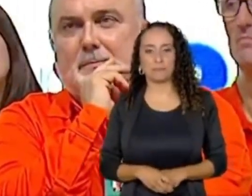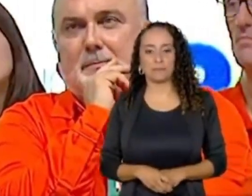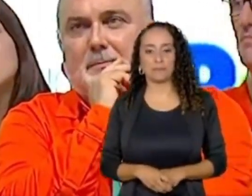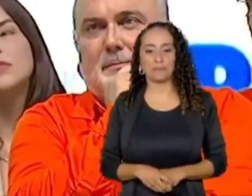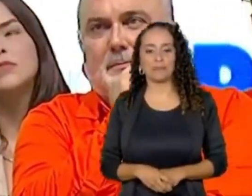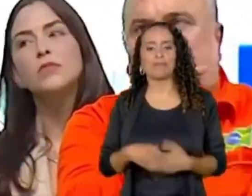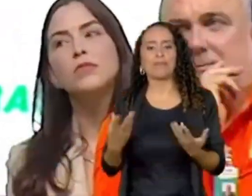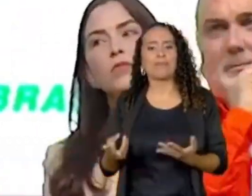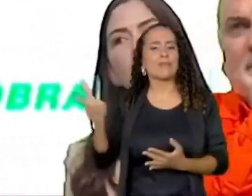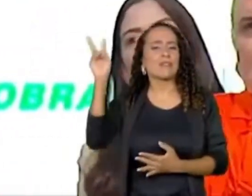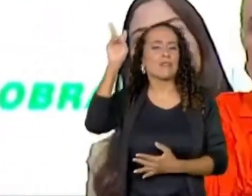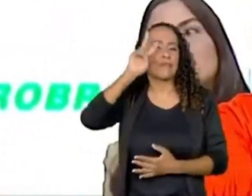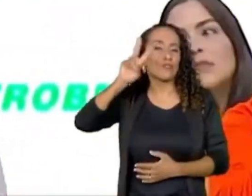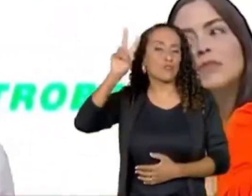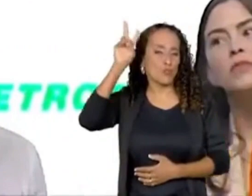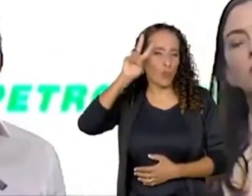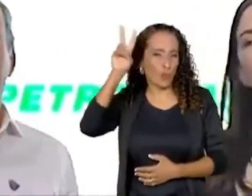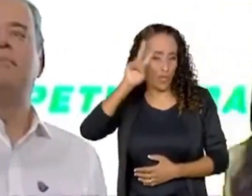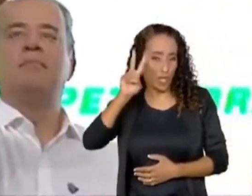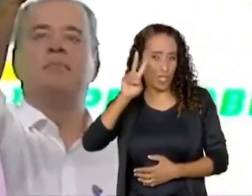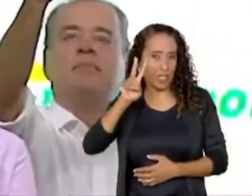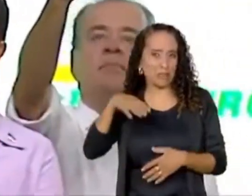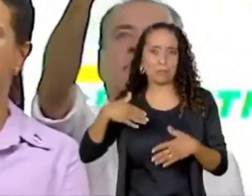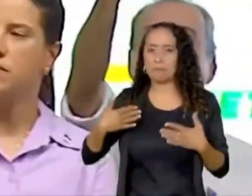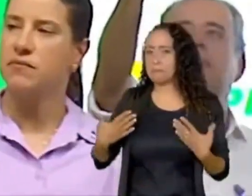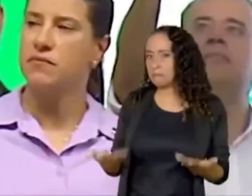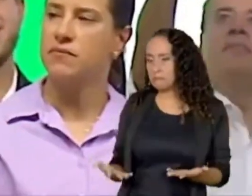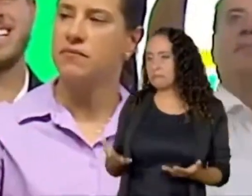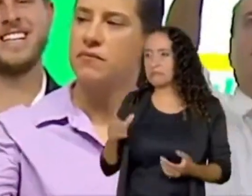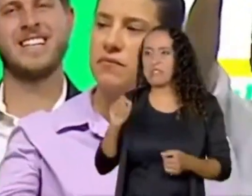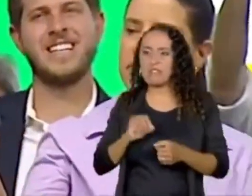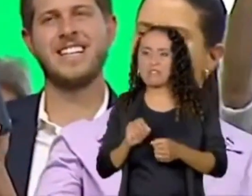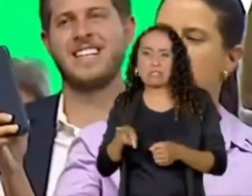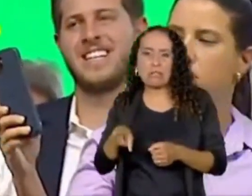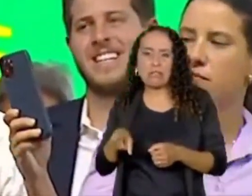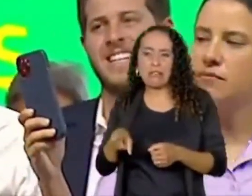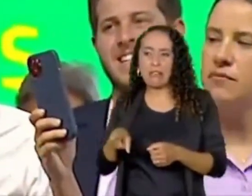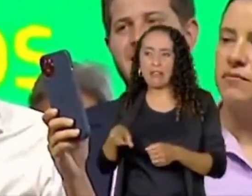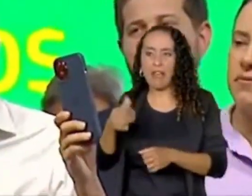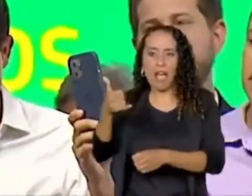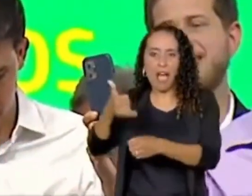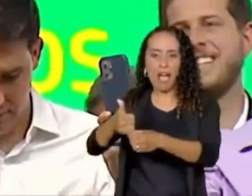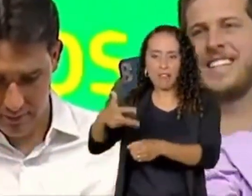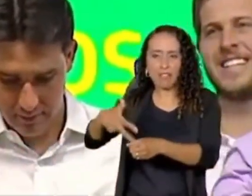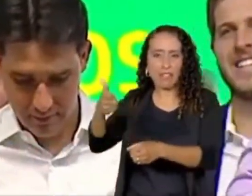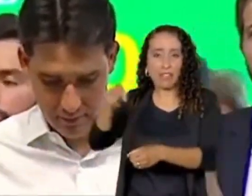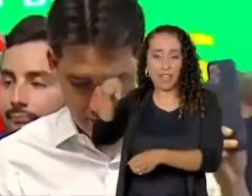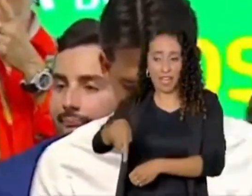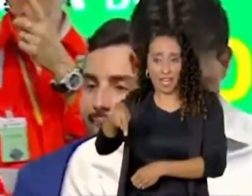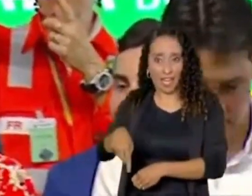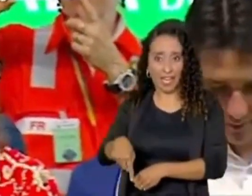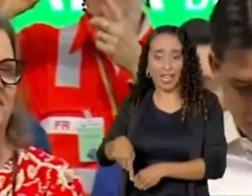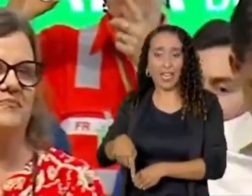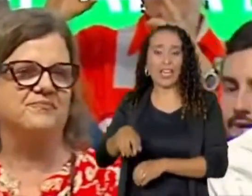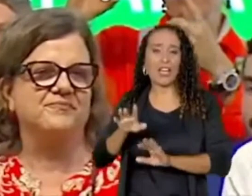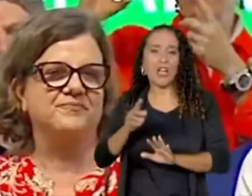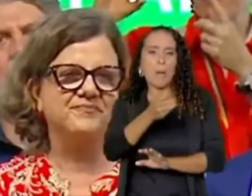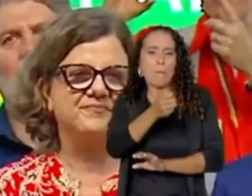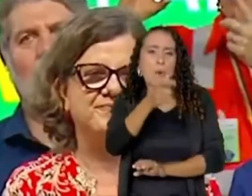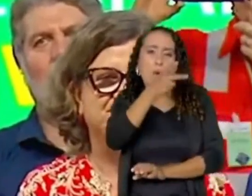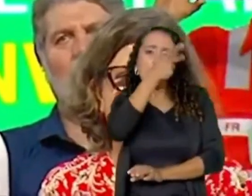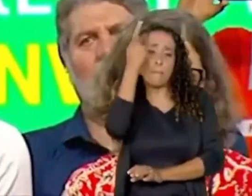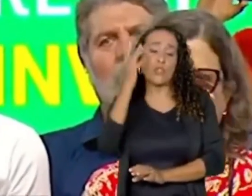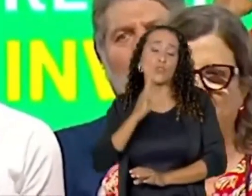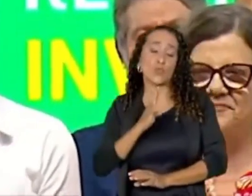Essa história de fazer essa refinaria aqui é uma história que talvez pouca gente